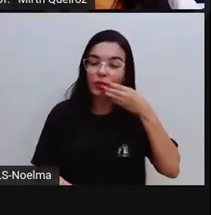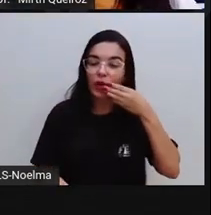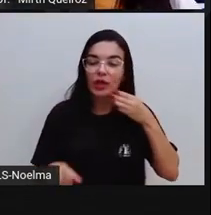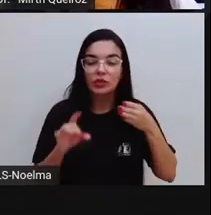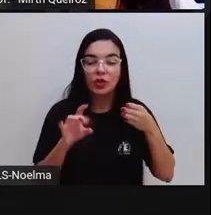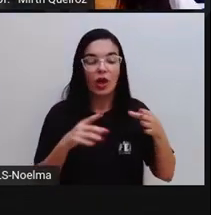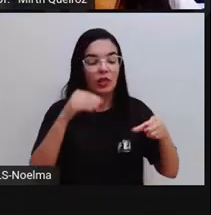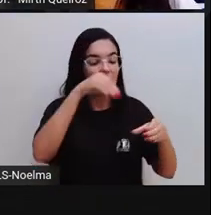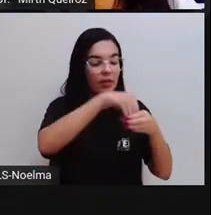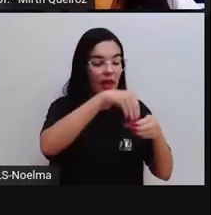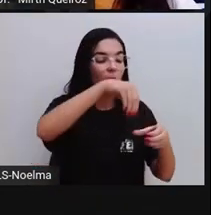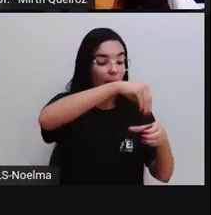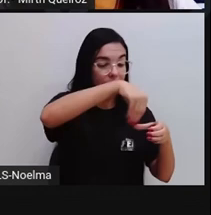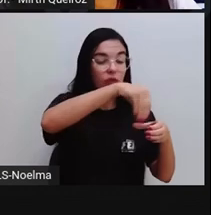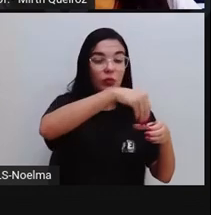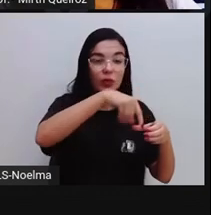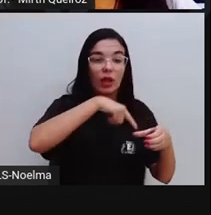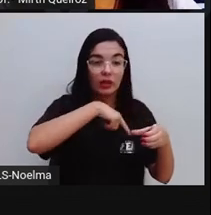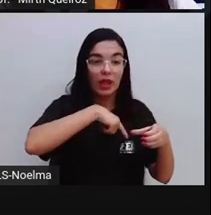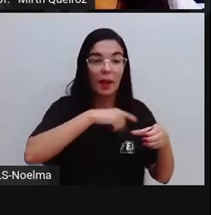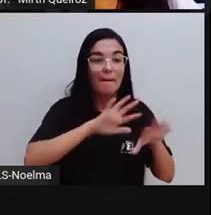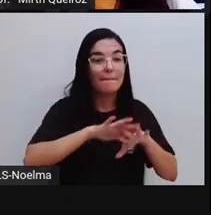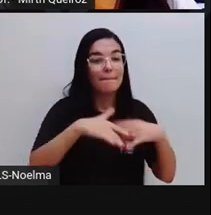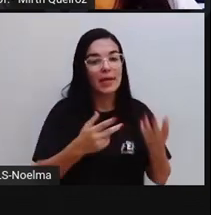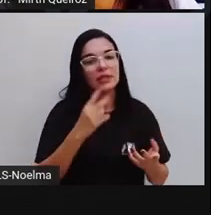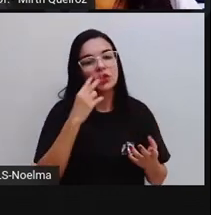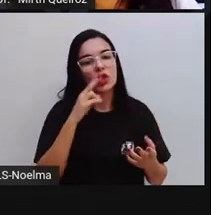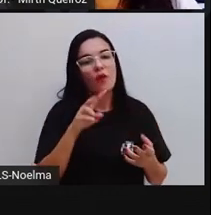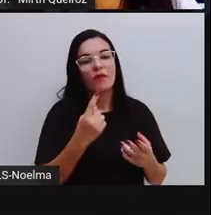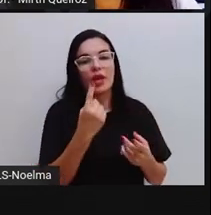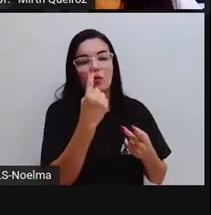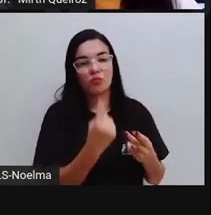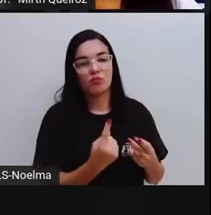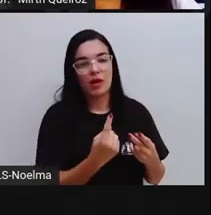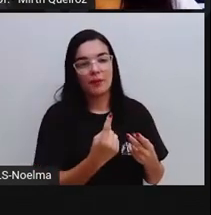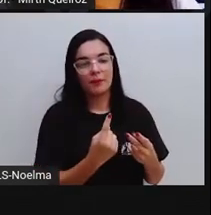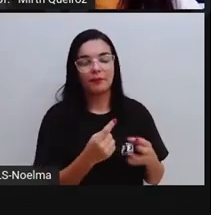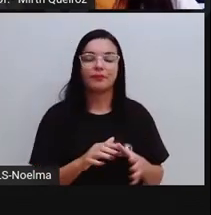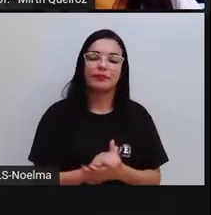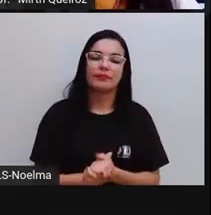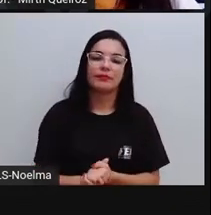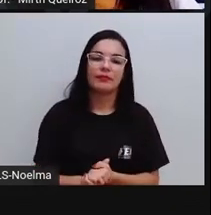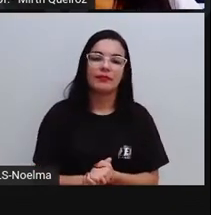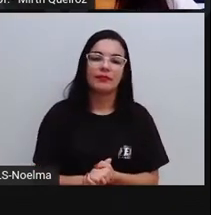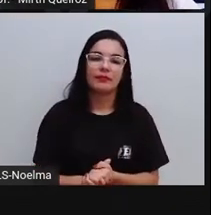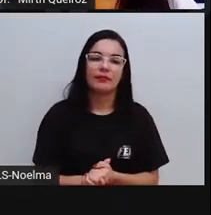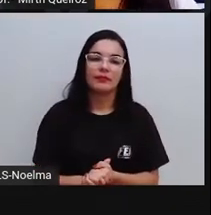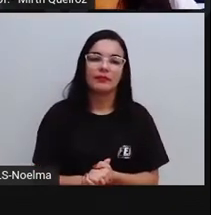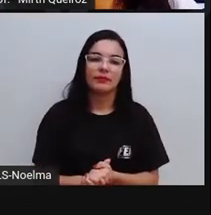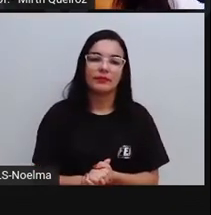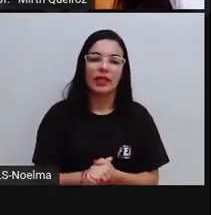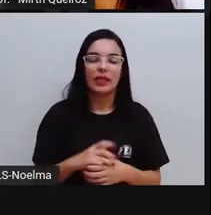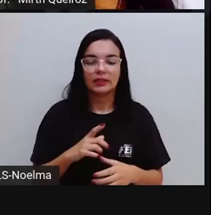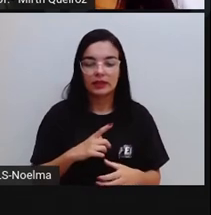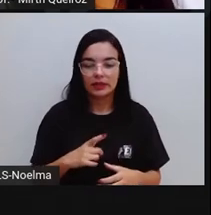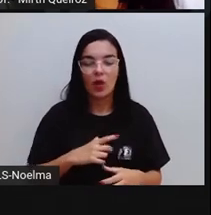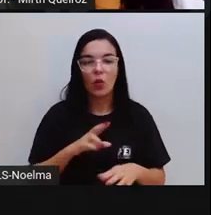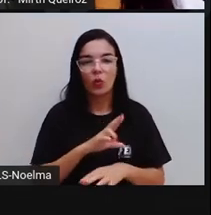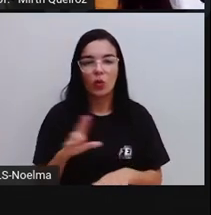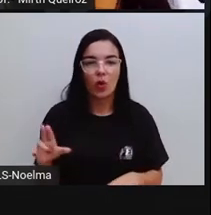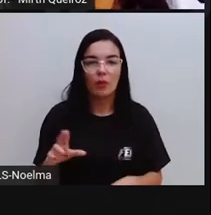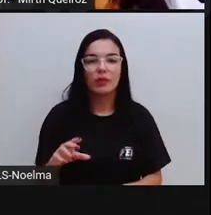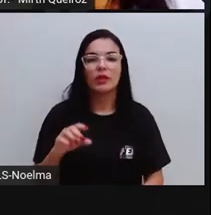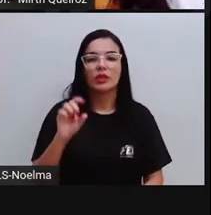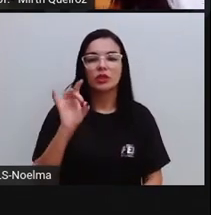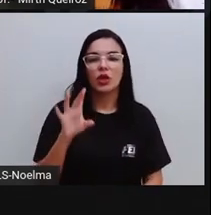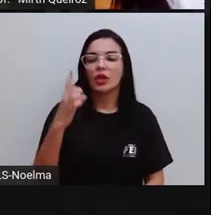mas se trata de uma mistura porque tem mais de um componente. Substância pura, um só componente. Vai ter um sistema